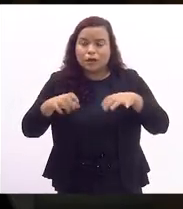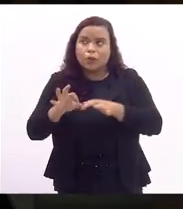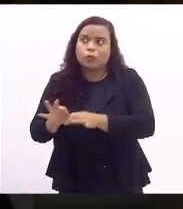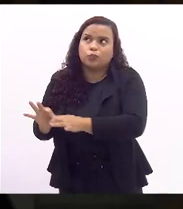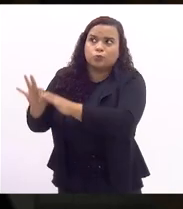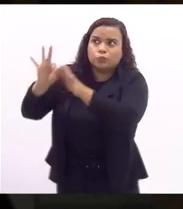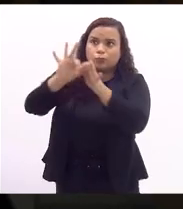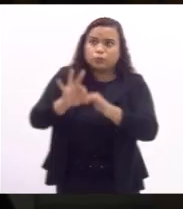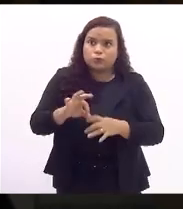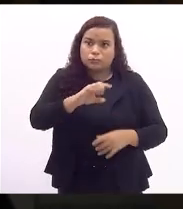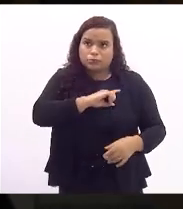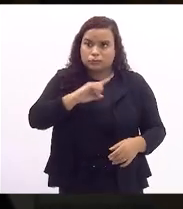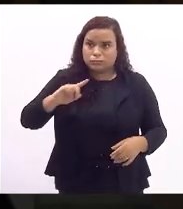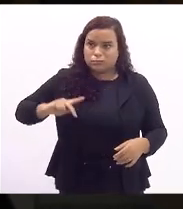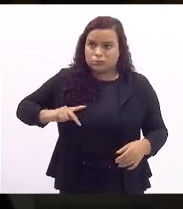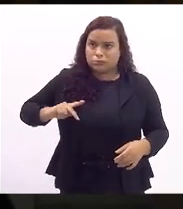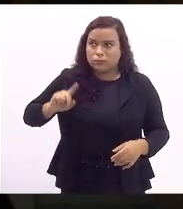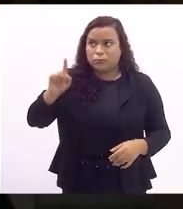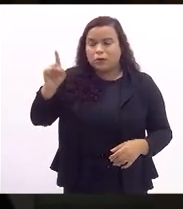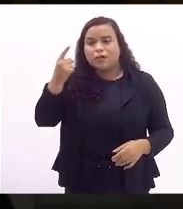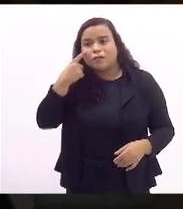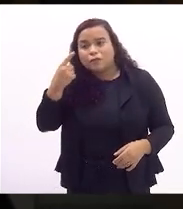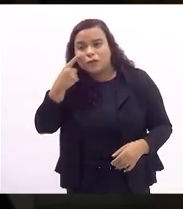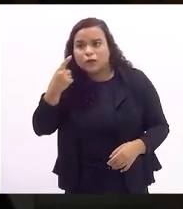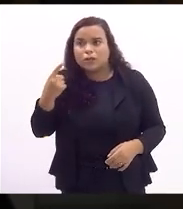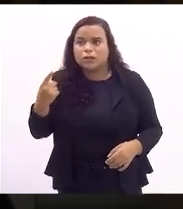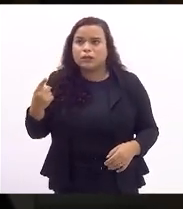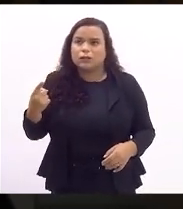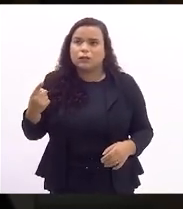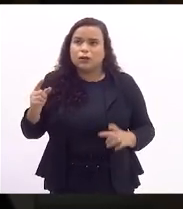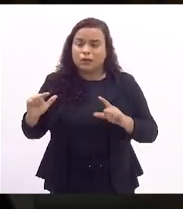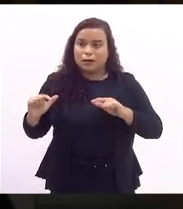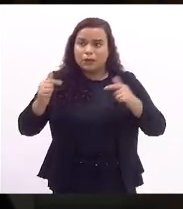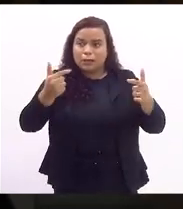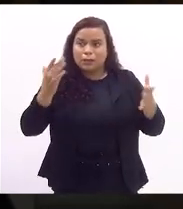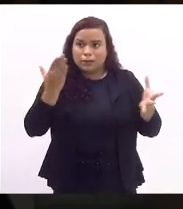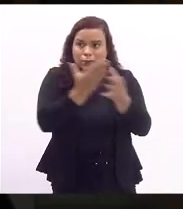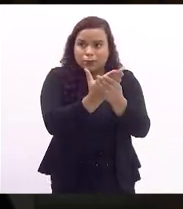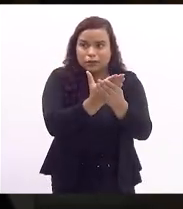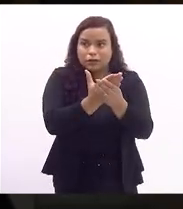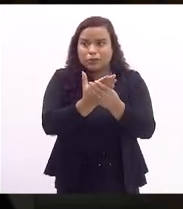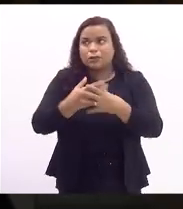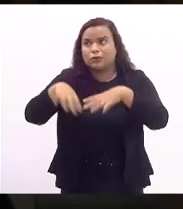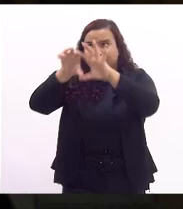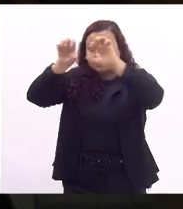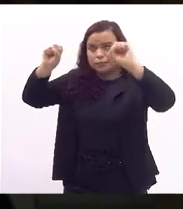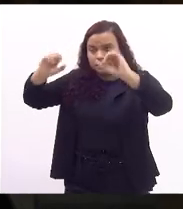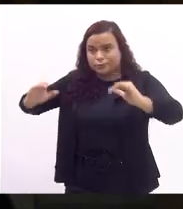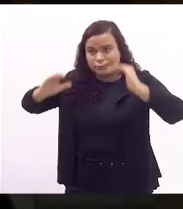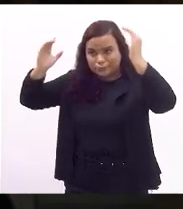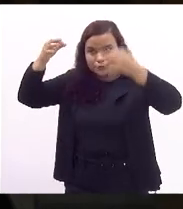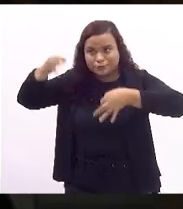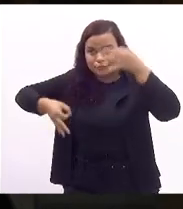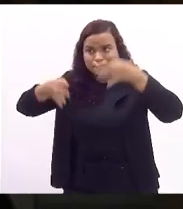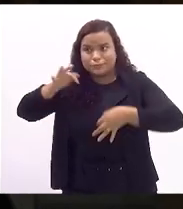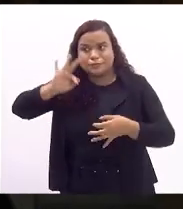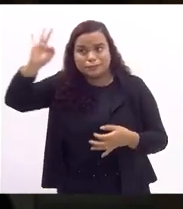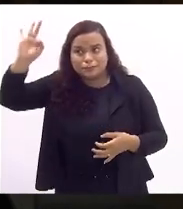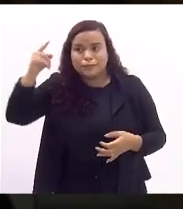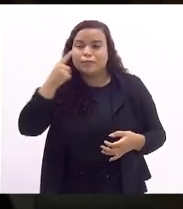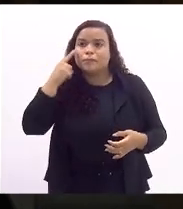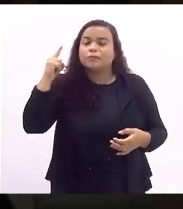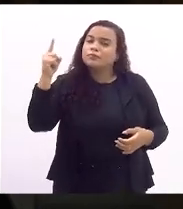União e para entrar com uma ação no Supremo Tribunal Federal